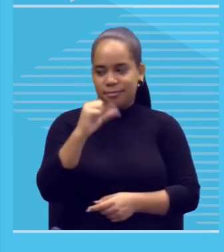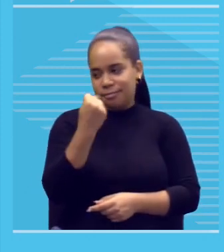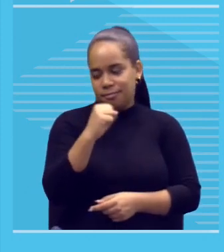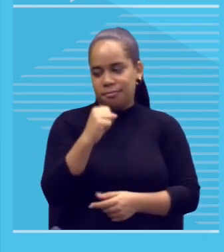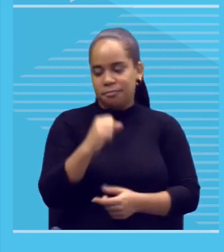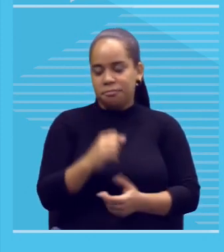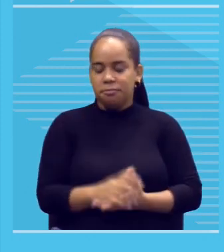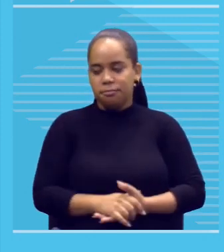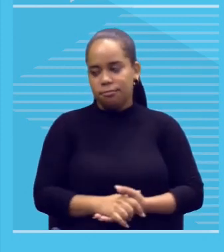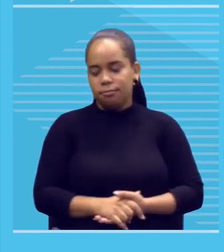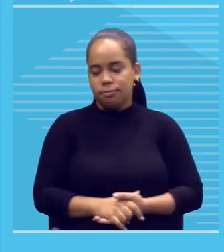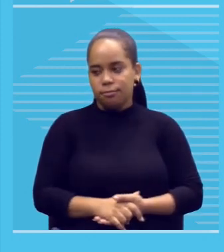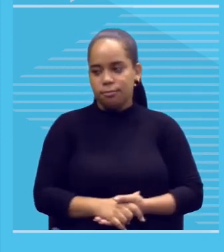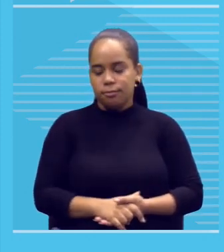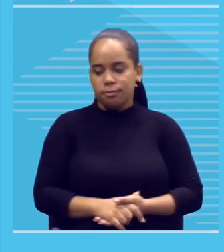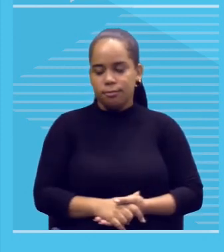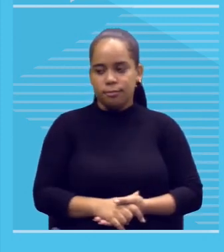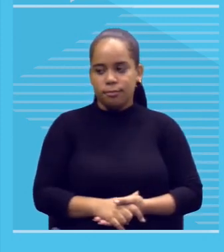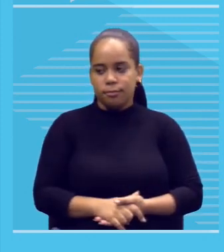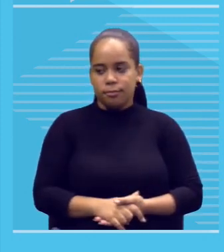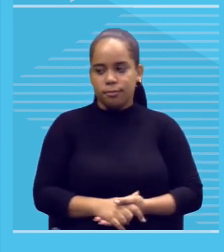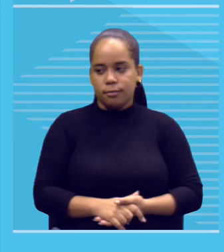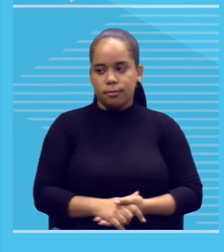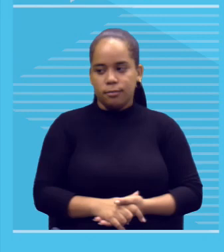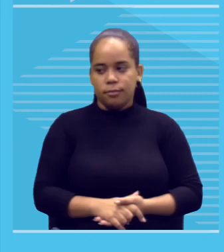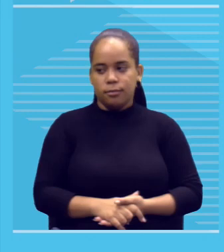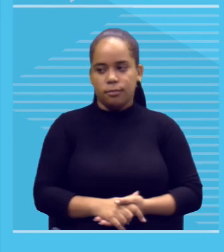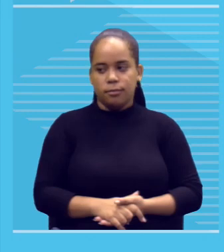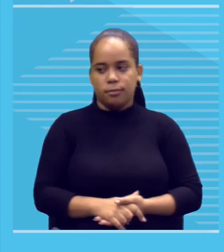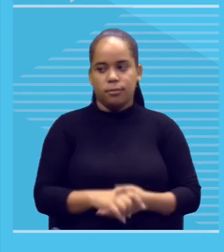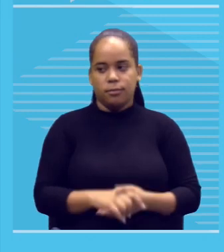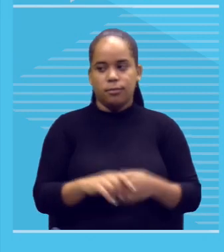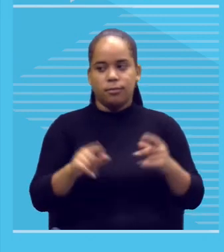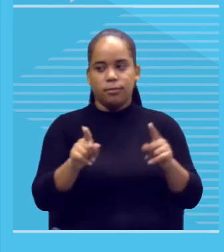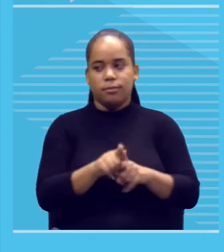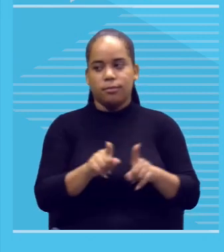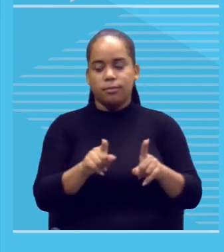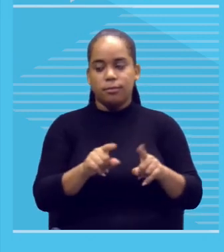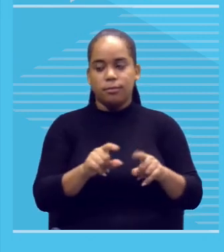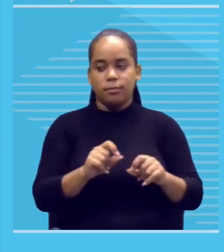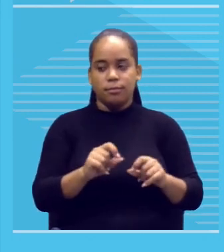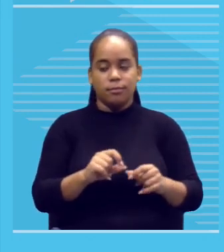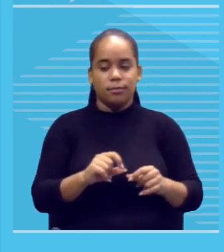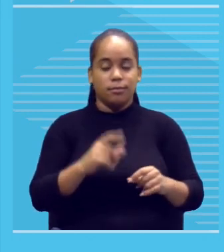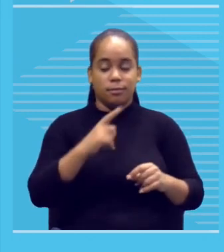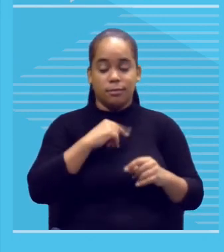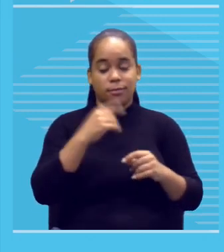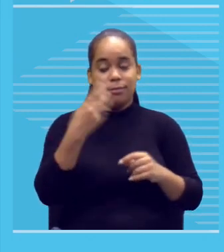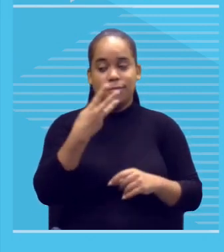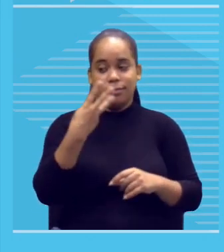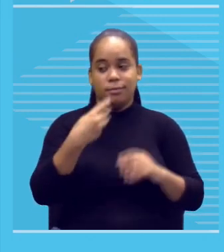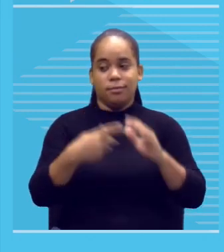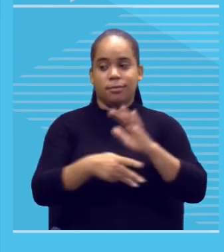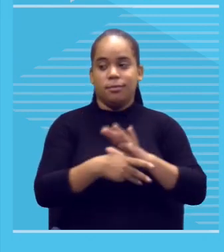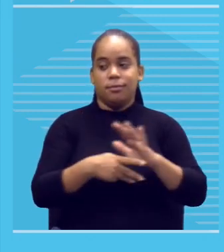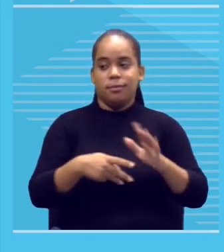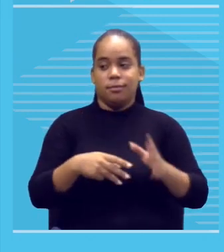parcela olha aí ó beleza é o valor da terceira parcela